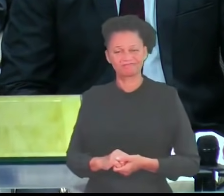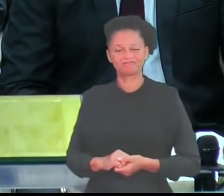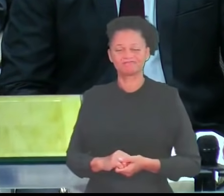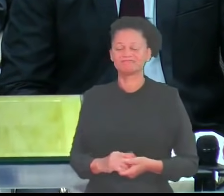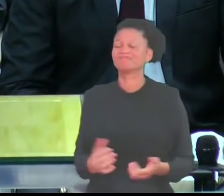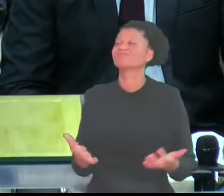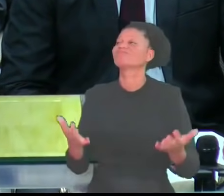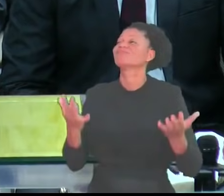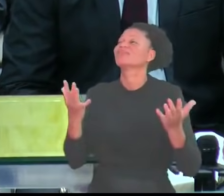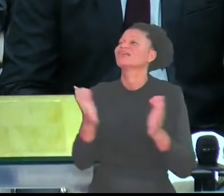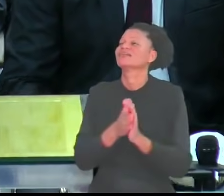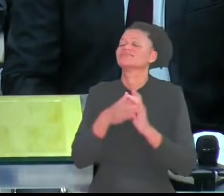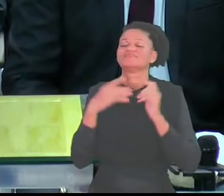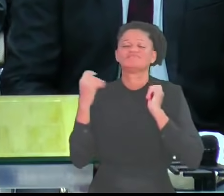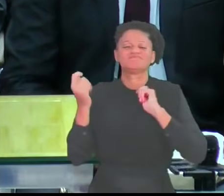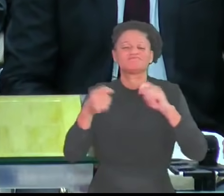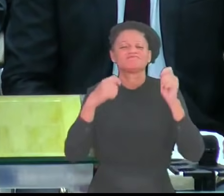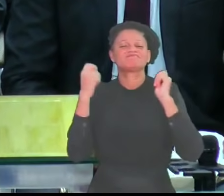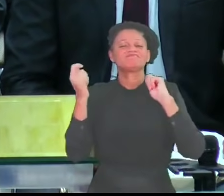Oh, aleluia.